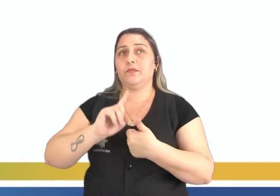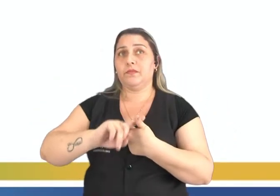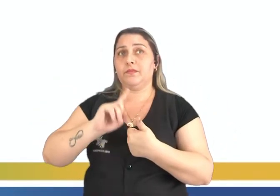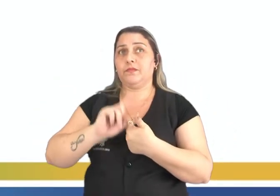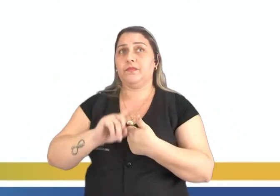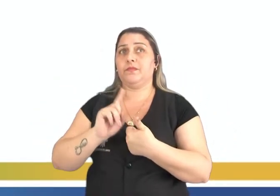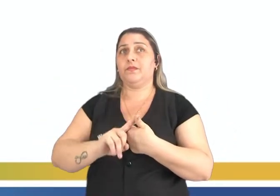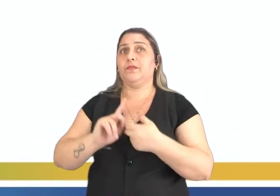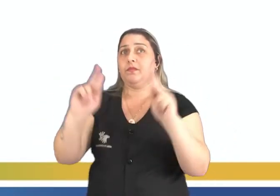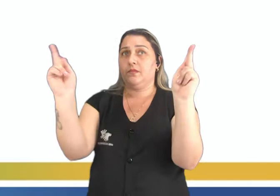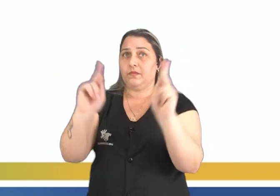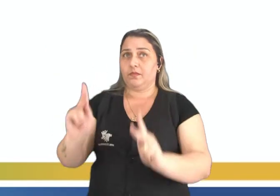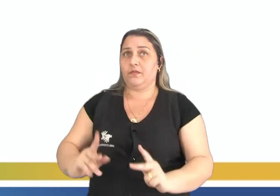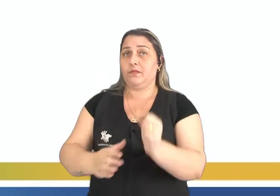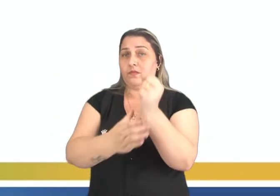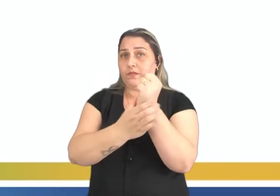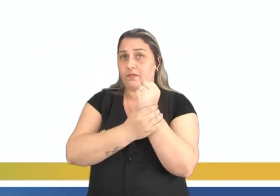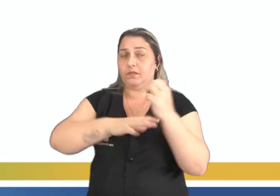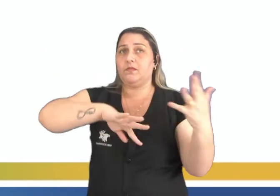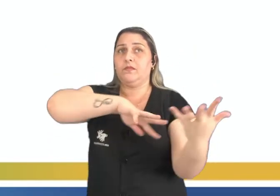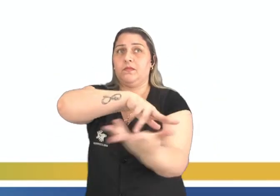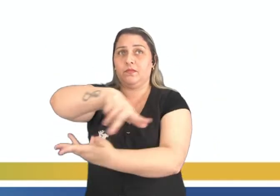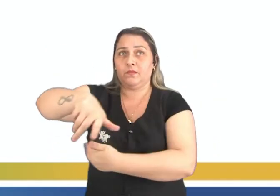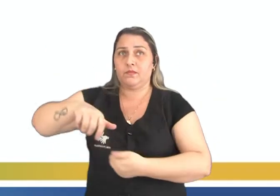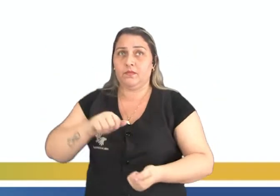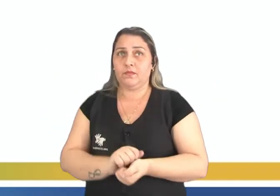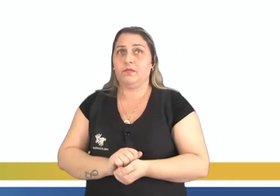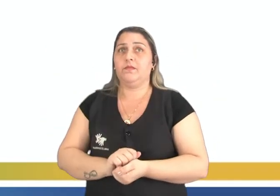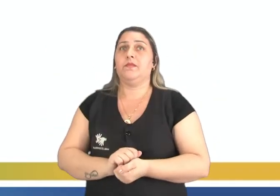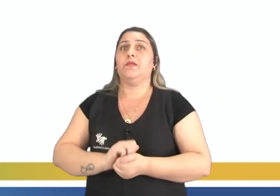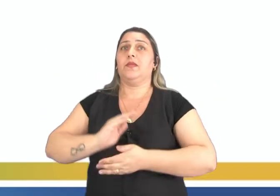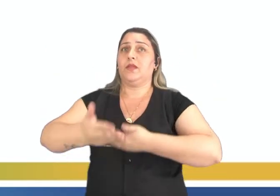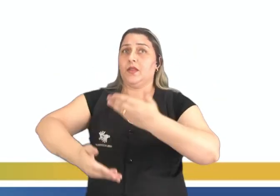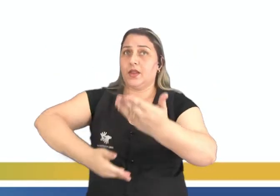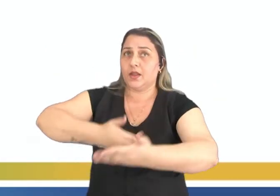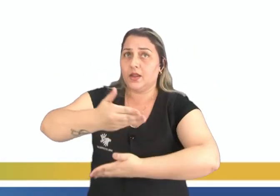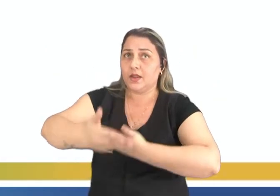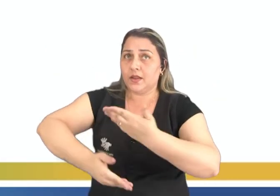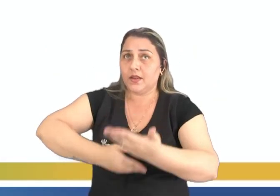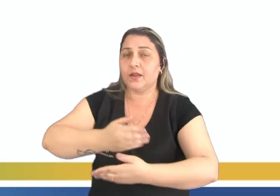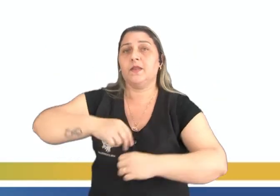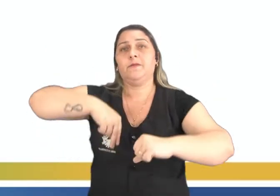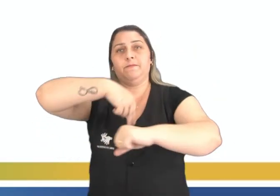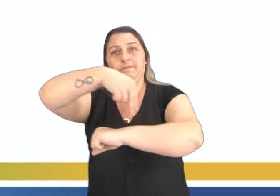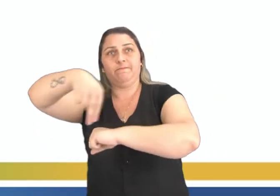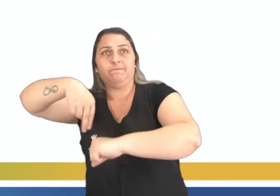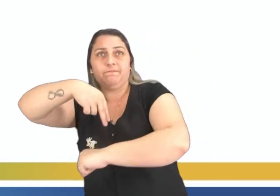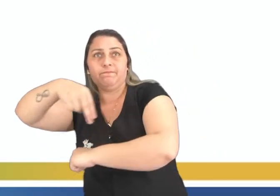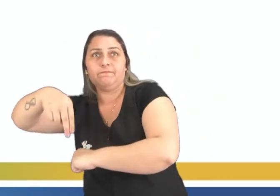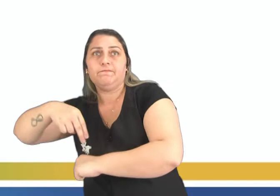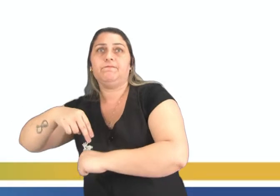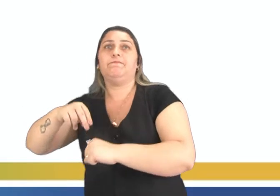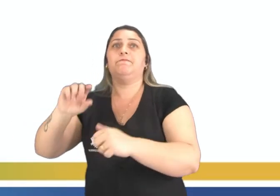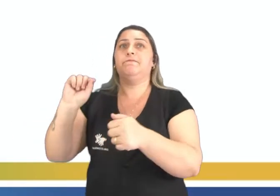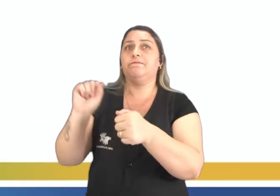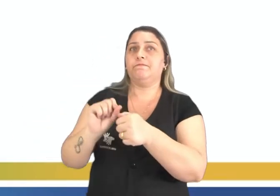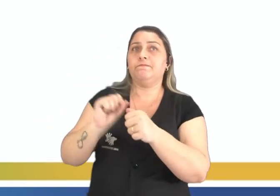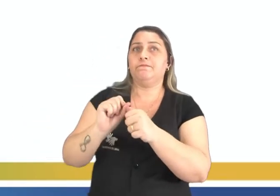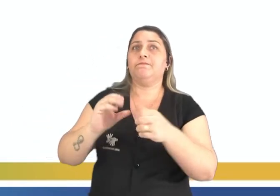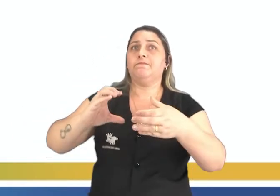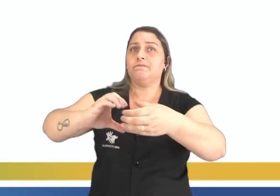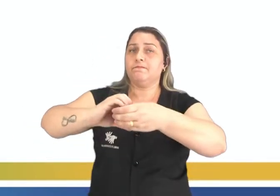aí. Propósitos da ONU: manter a paz e a segurança internacionais, desenvolver relações amistosas entre as